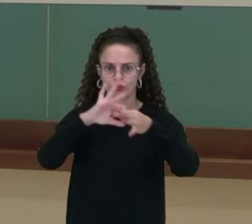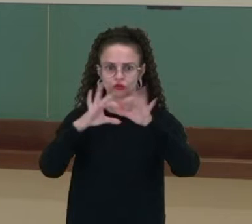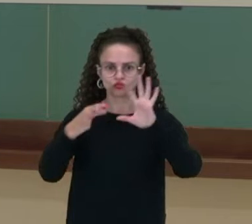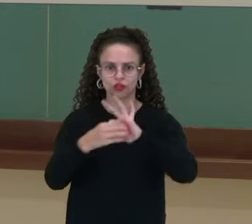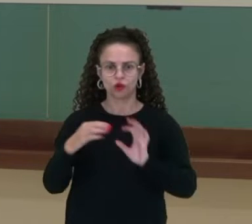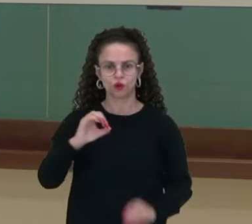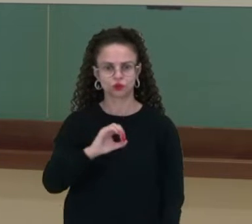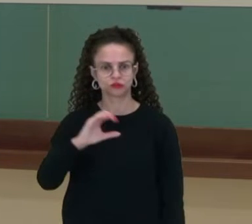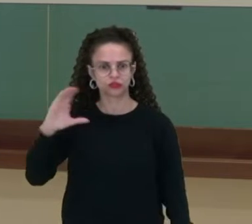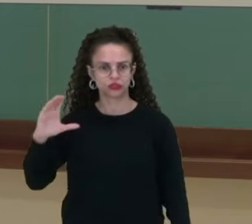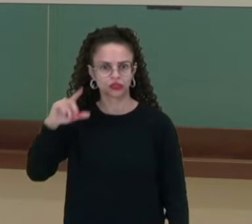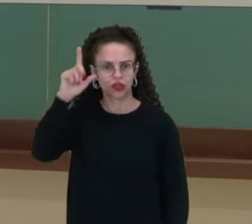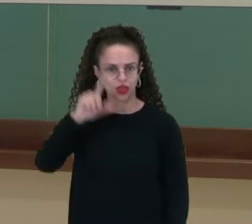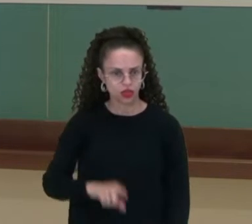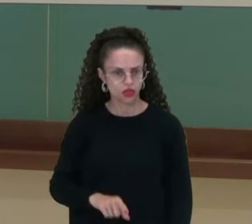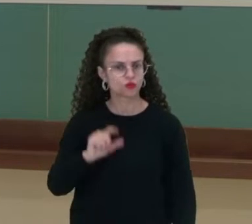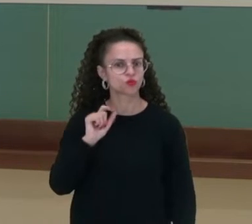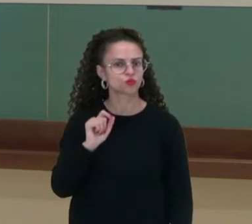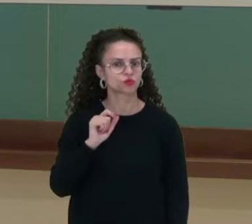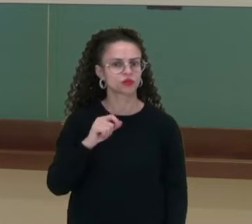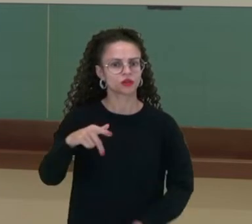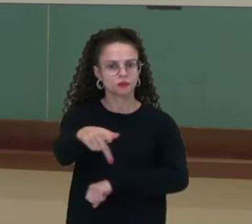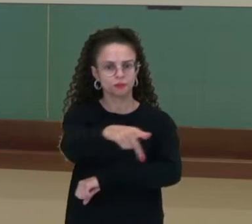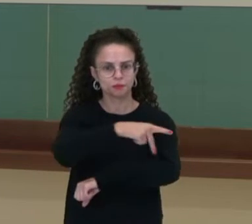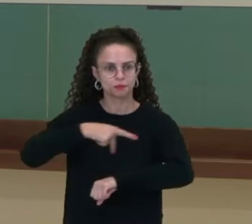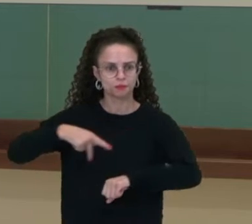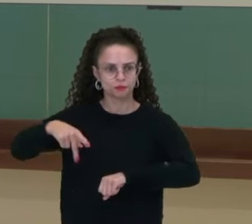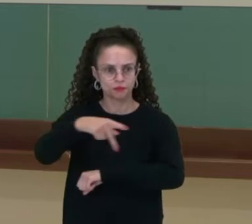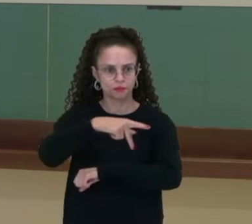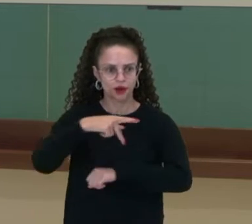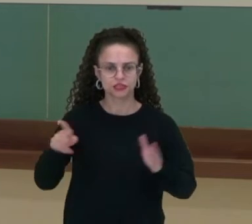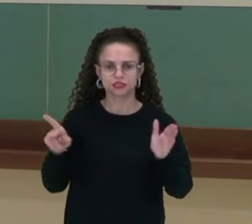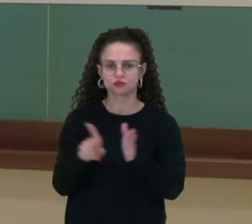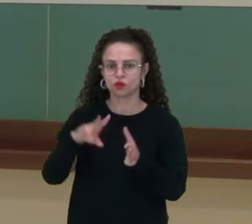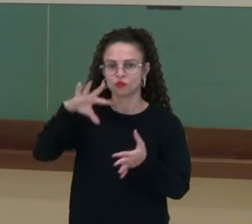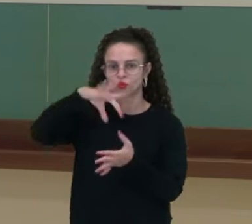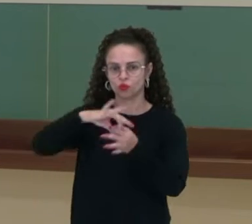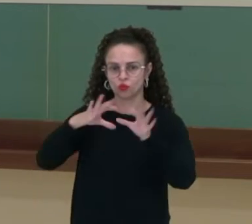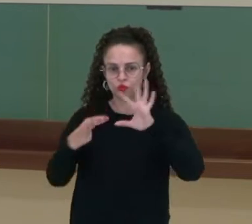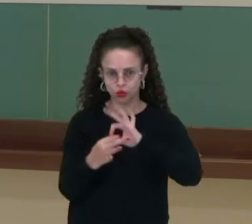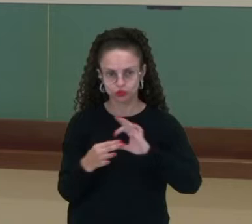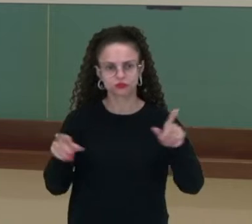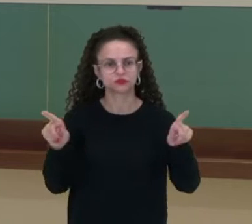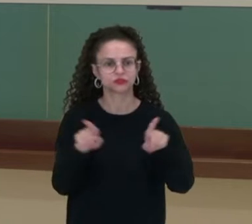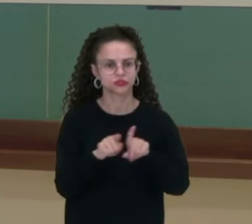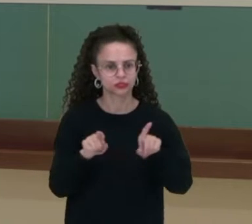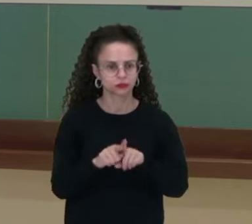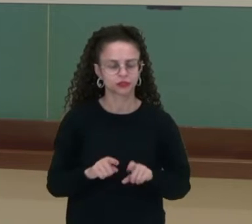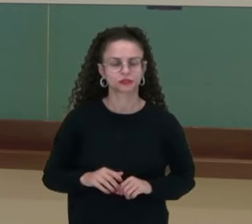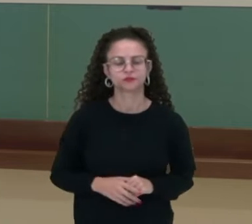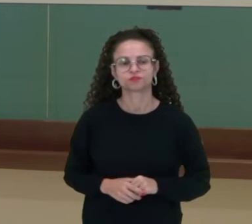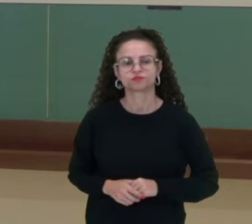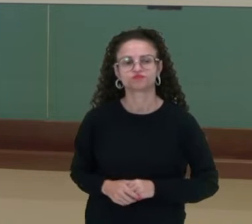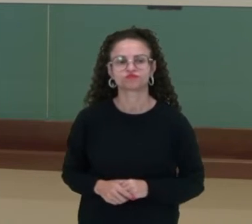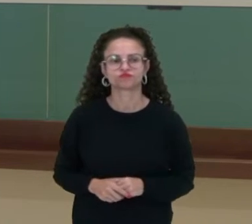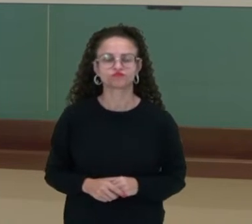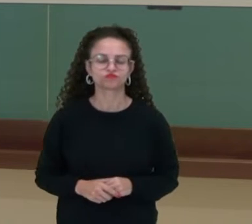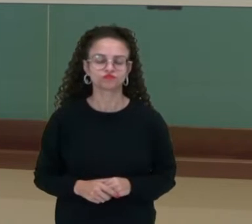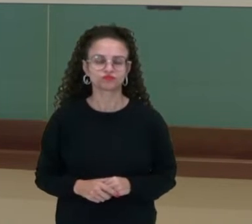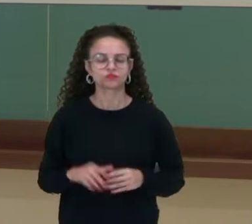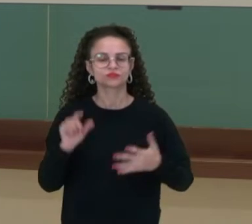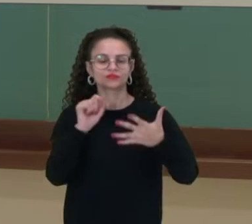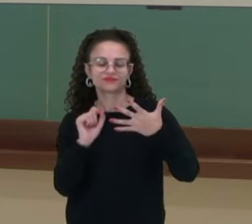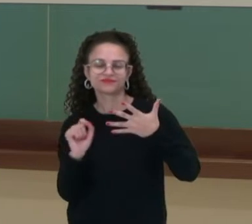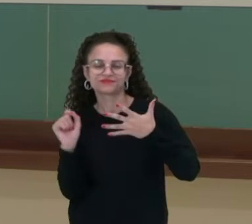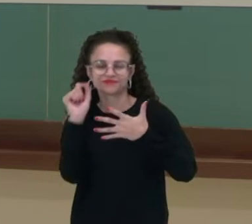Oceania, né? Por isso que nós chamamos o Brasil de um país continental, tá bom? Muito bem. Perdendo para quem, né? Já nós vamos ver quais